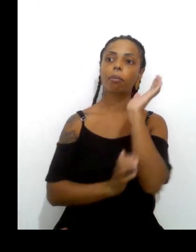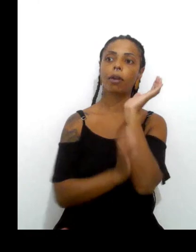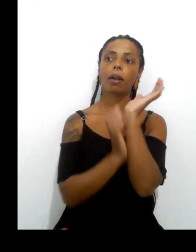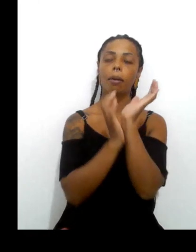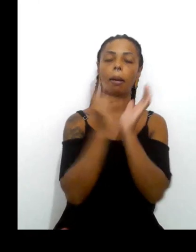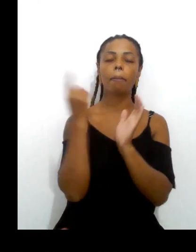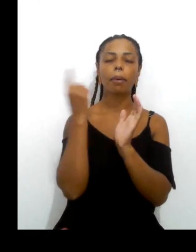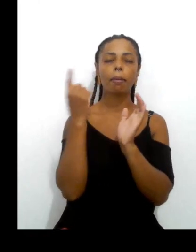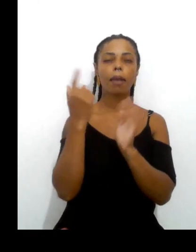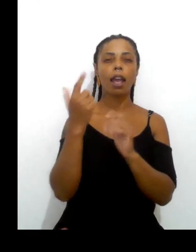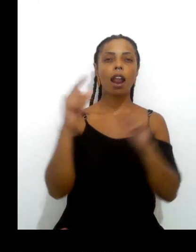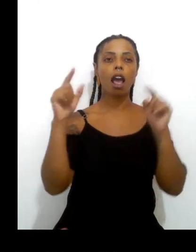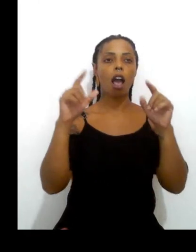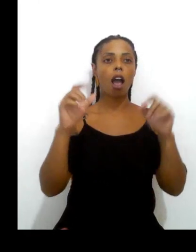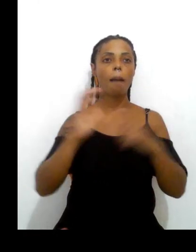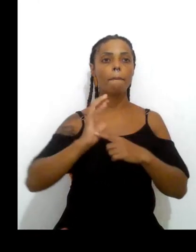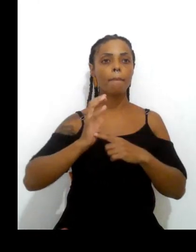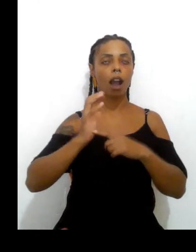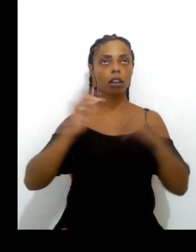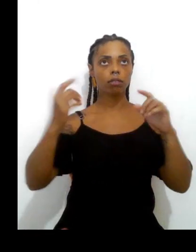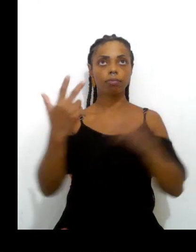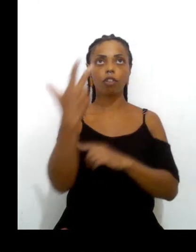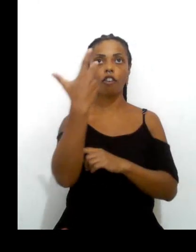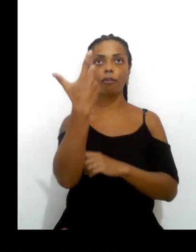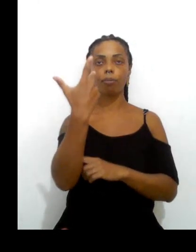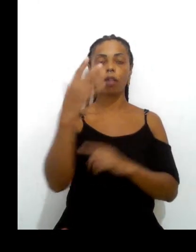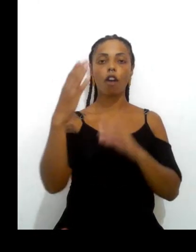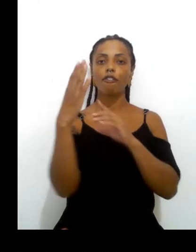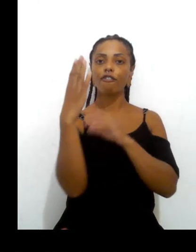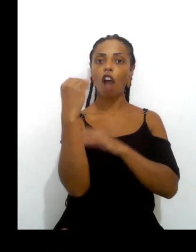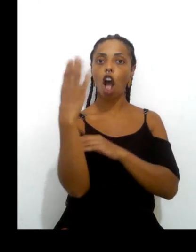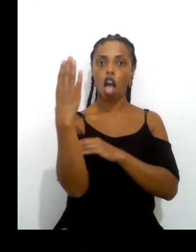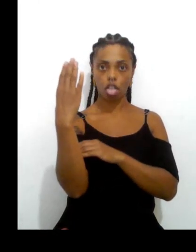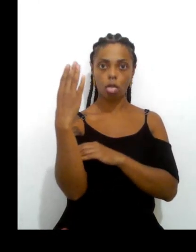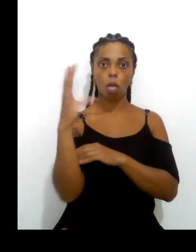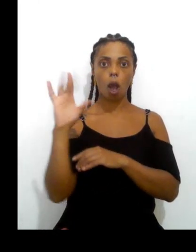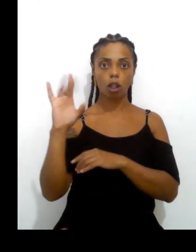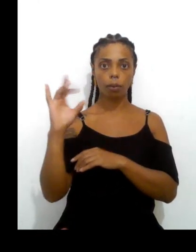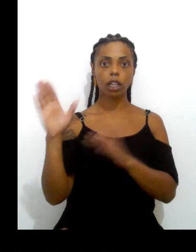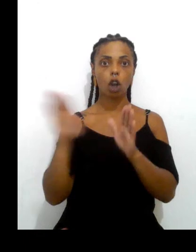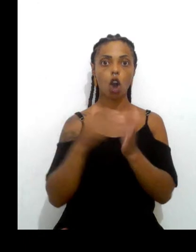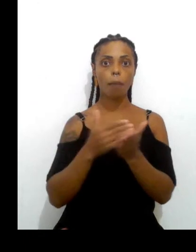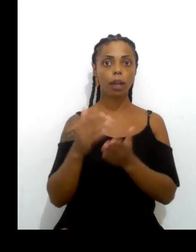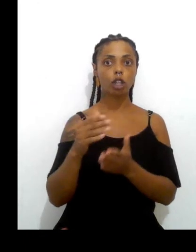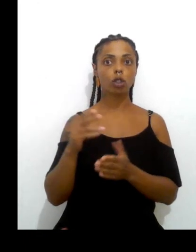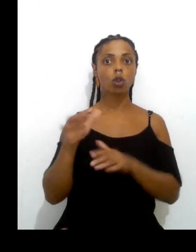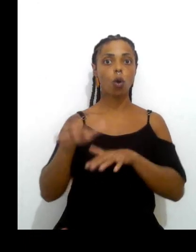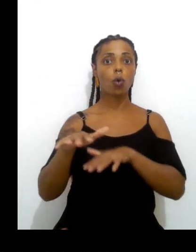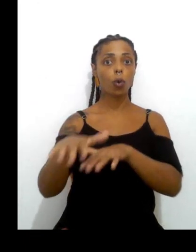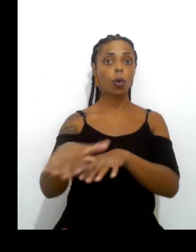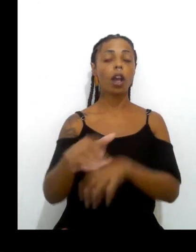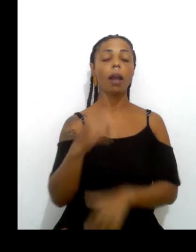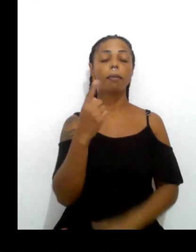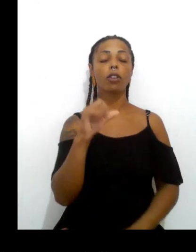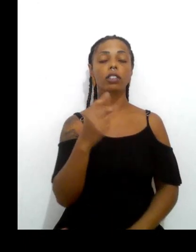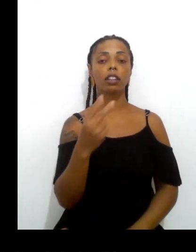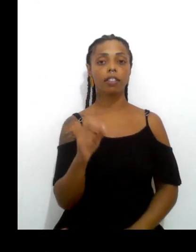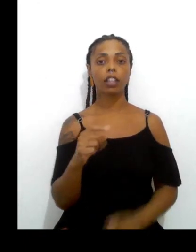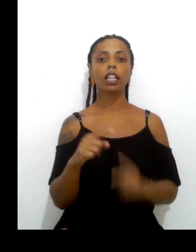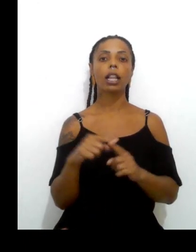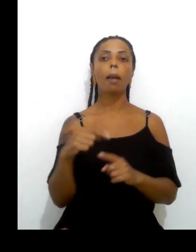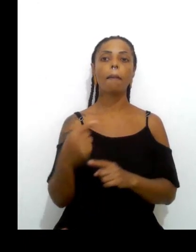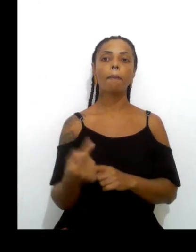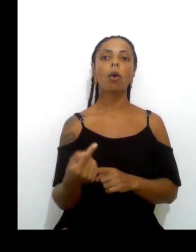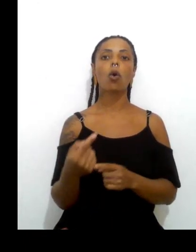automática chegaram no Reino Unido em 1920 um pouco depois do passaporte com foto e elas eram